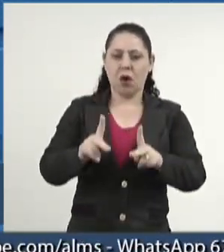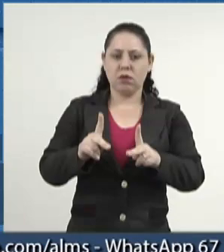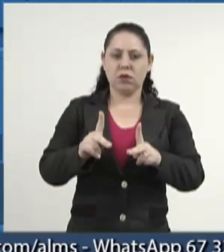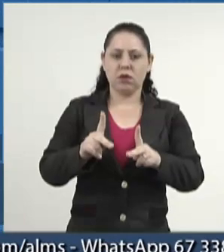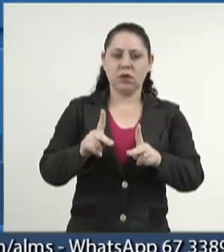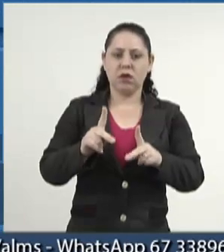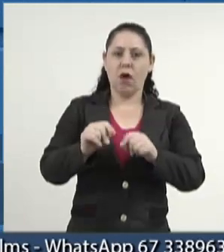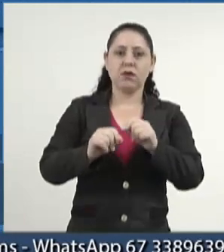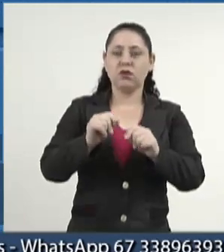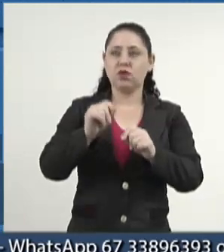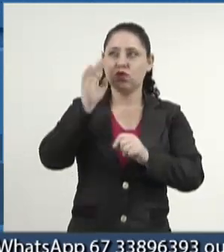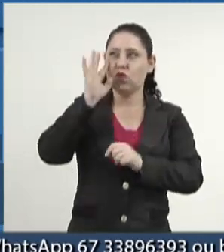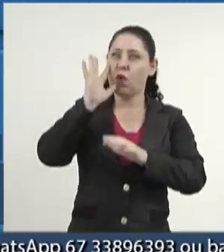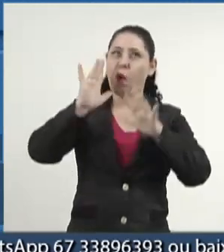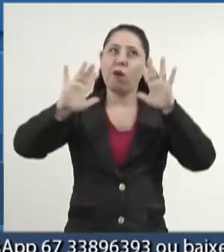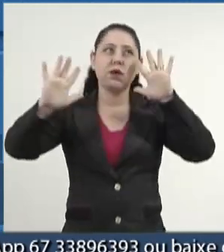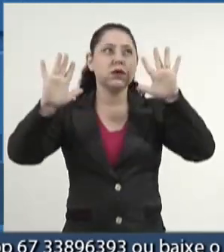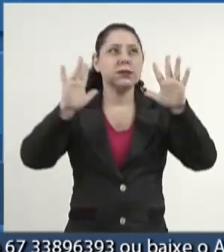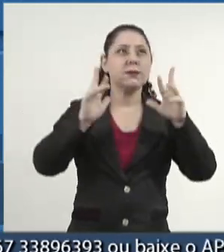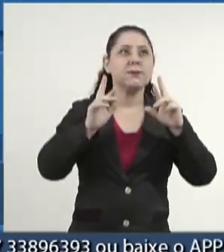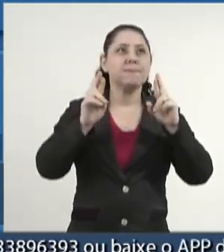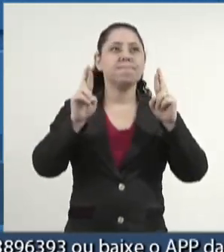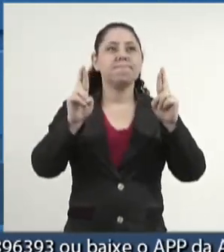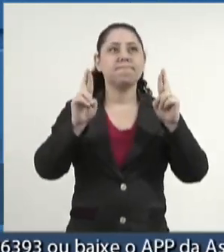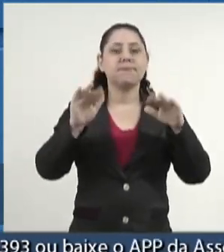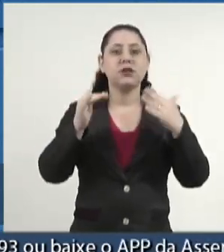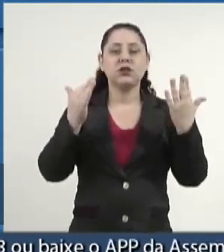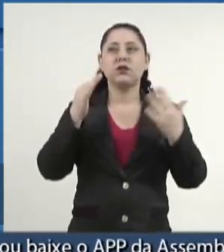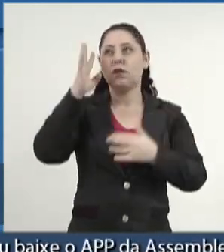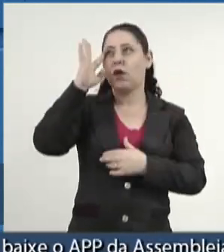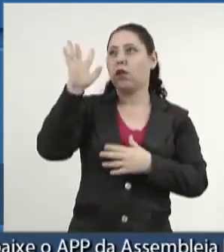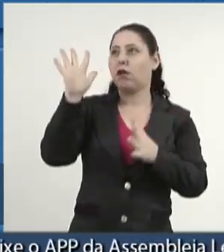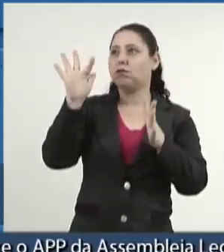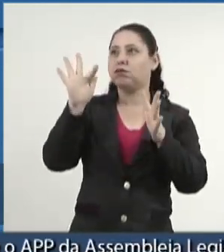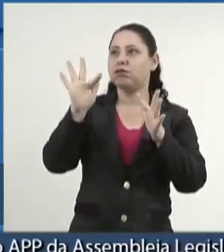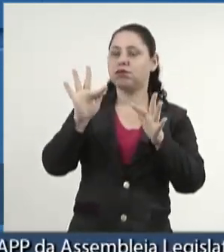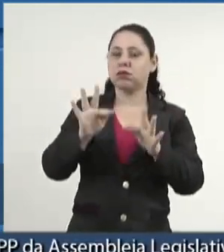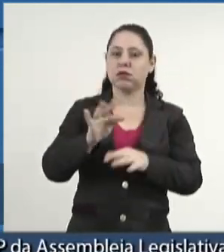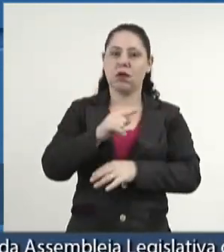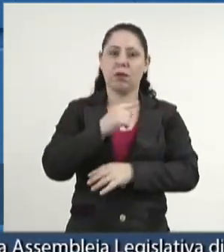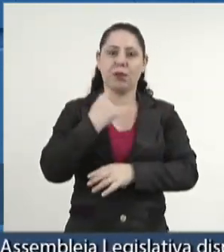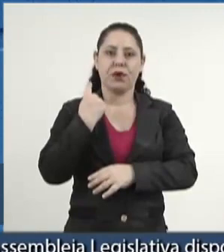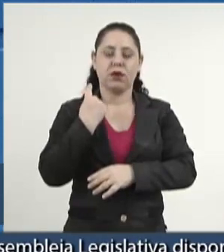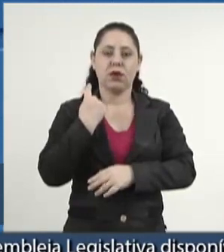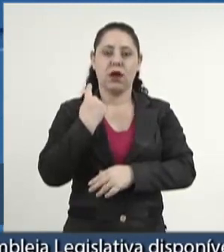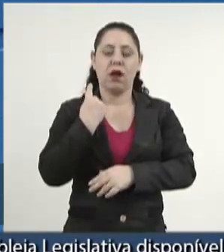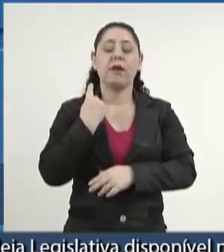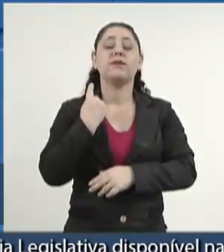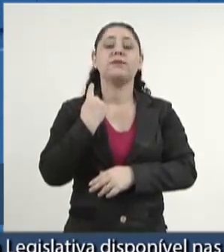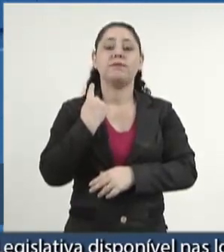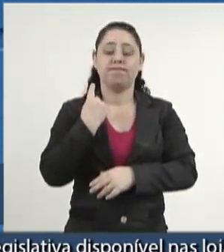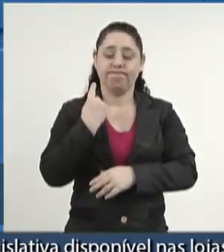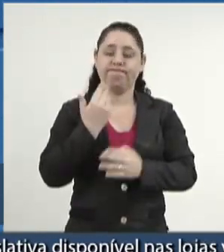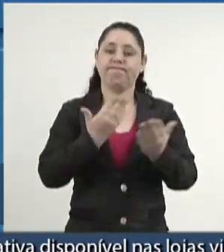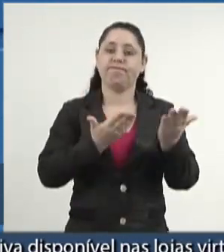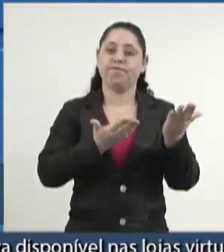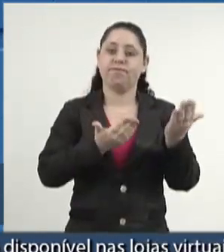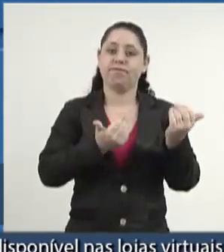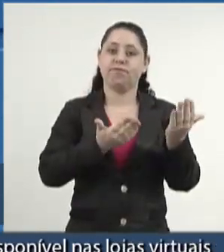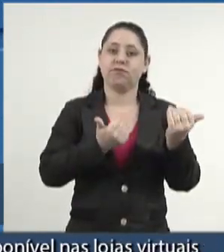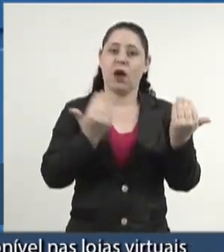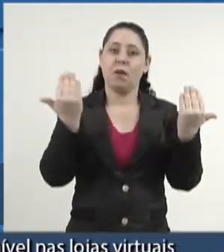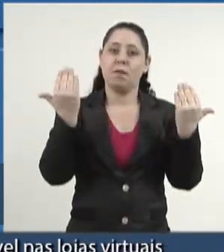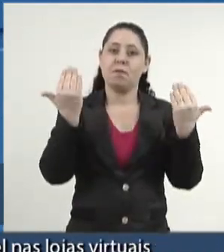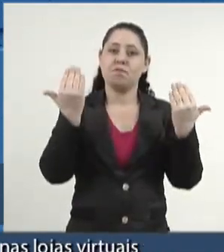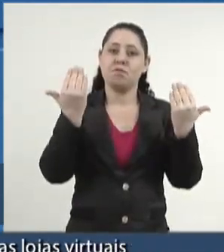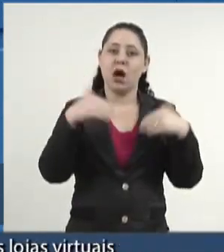obviamente que nutre um sonho, uma expectativa muito grande. E quando você vê um sonho finalizado de uma maneira como foi esta, desse jovem, numa prova